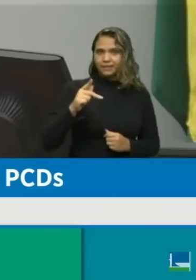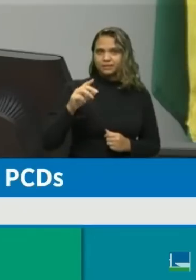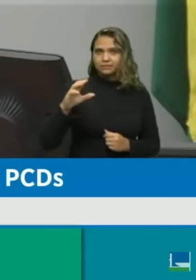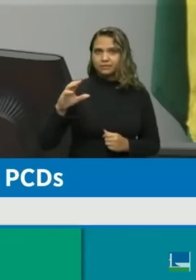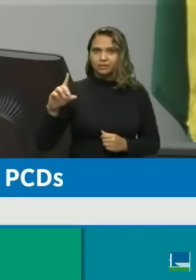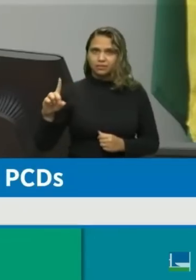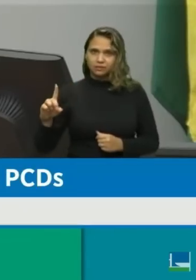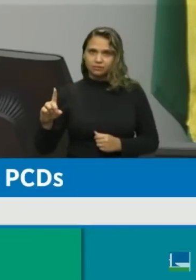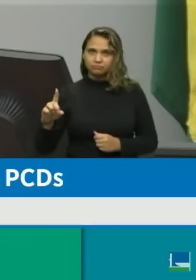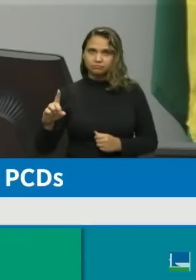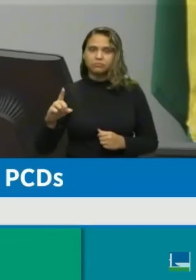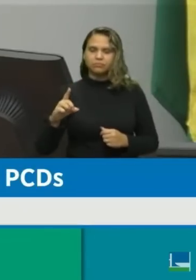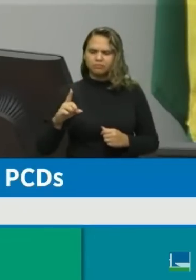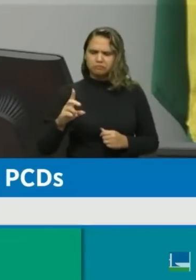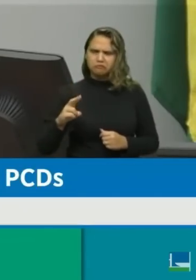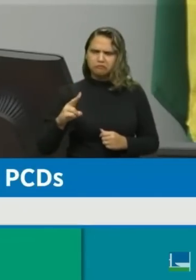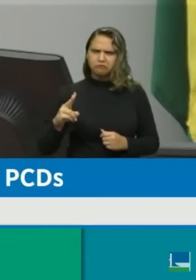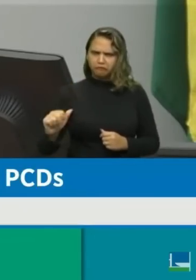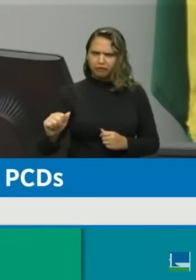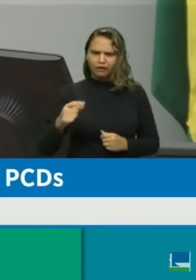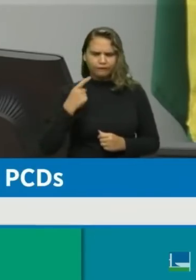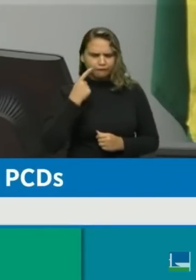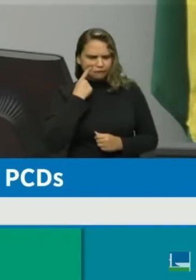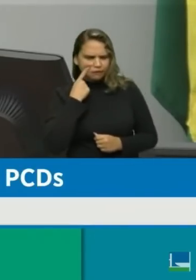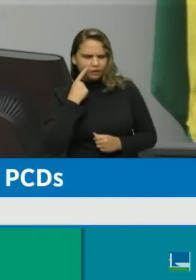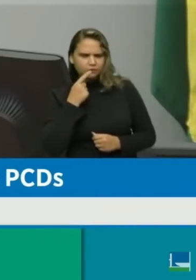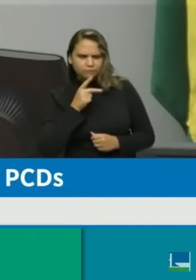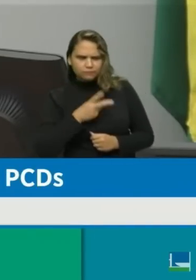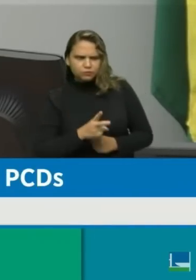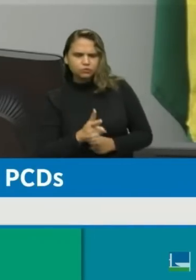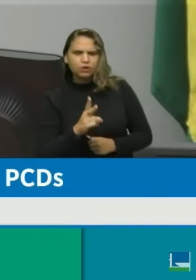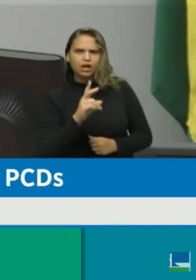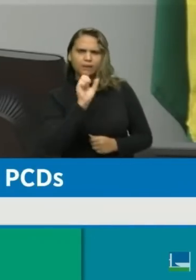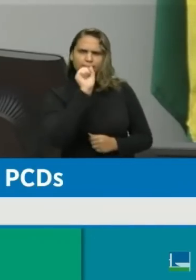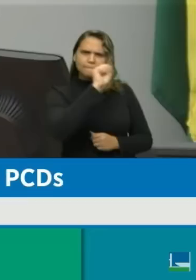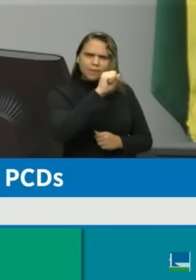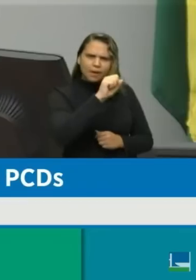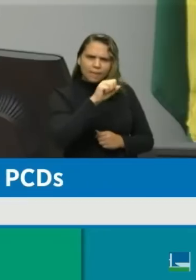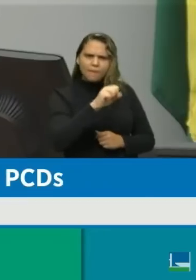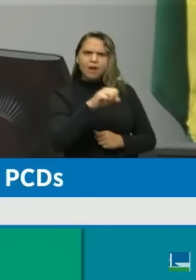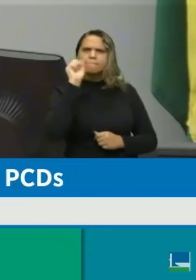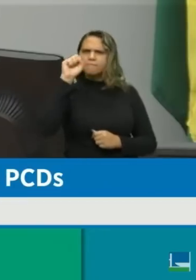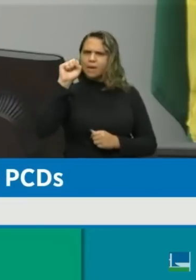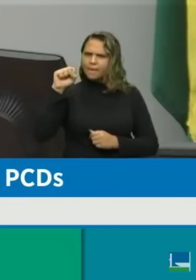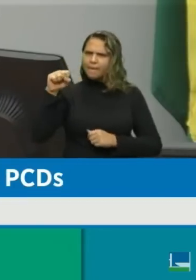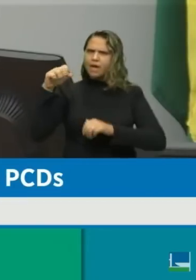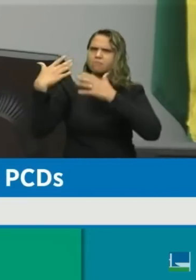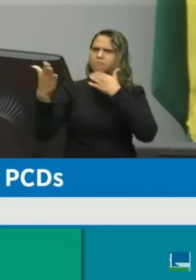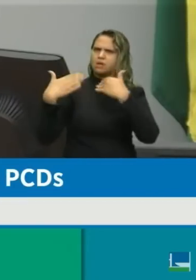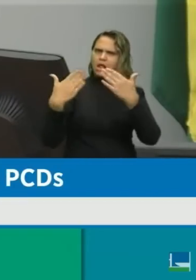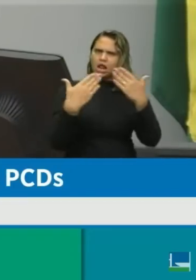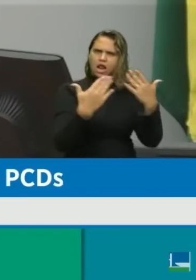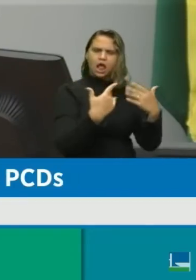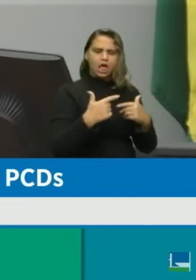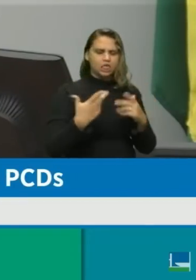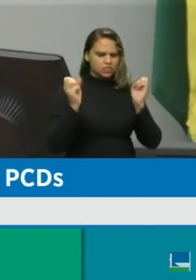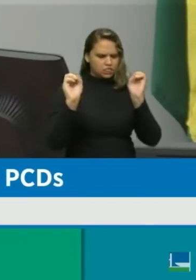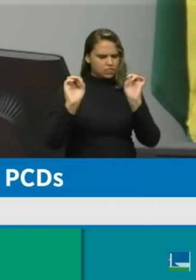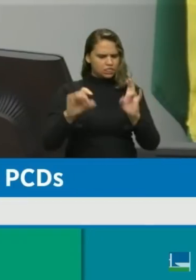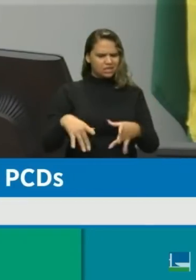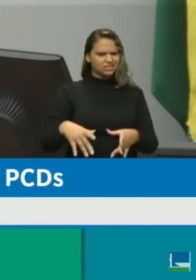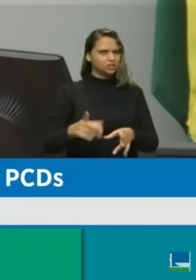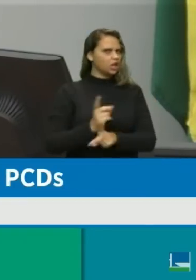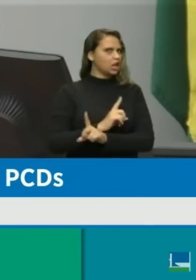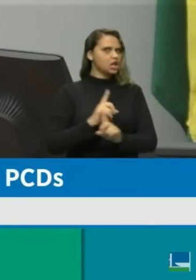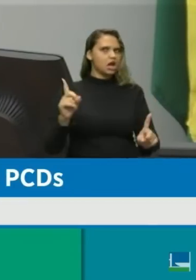de dar continuidade a tudo isso. Nós batemos já em vários gabinetes, batemos em várias portas e nós não vamos desistir. Nós vamos até o último